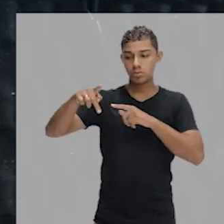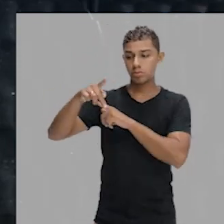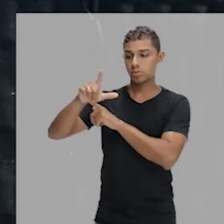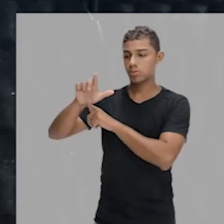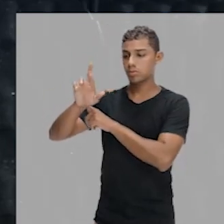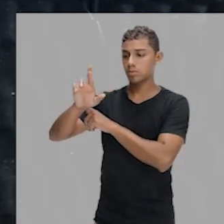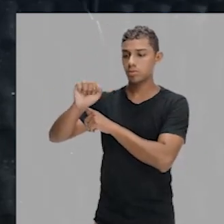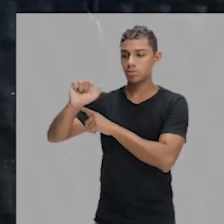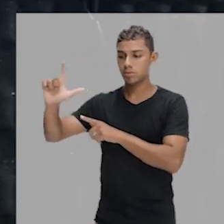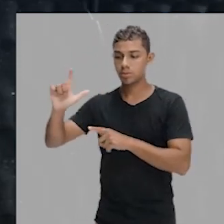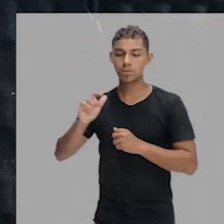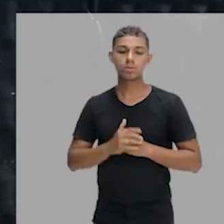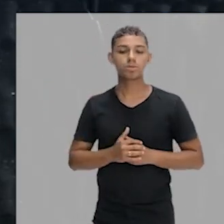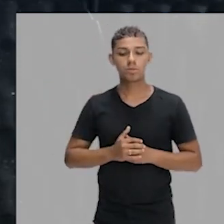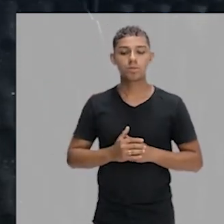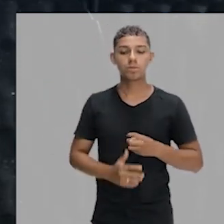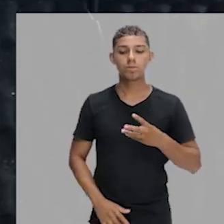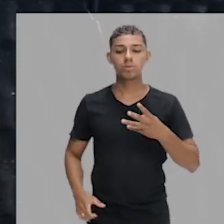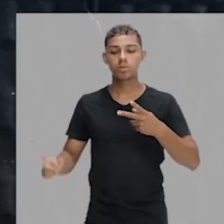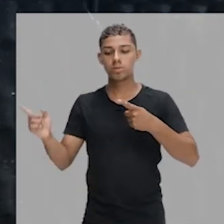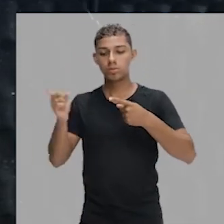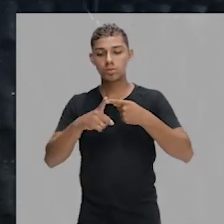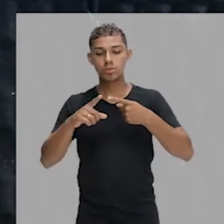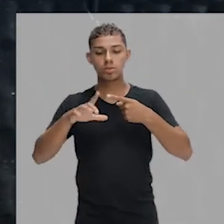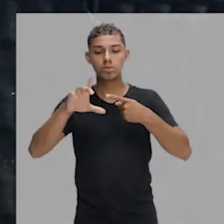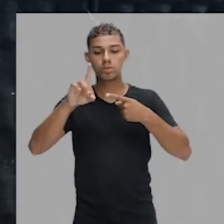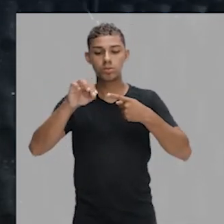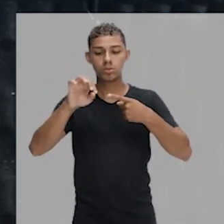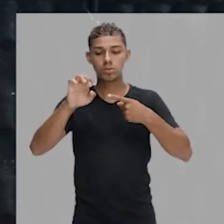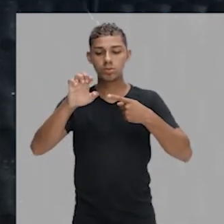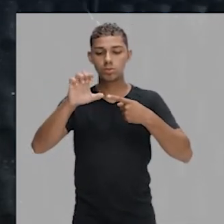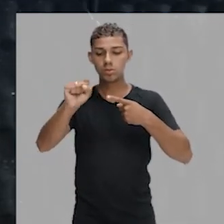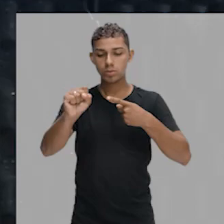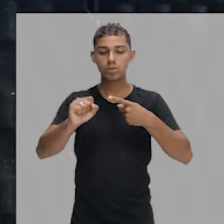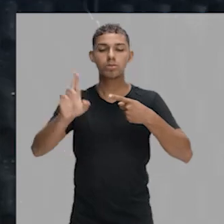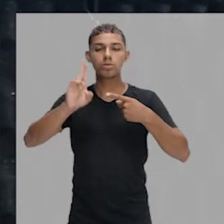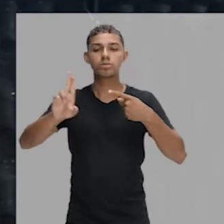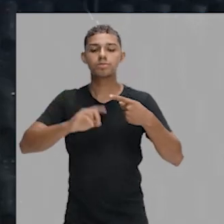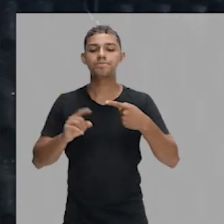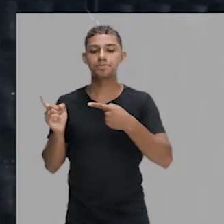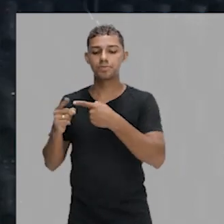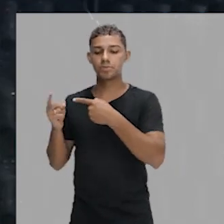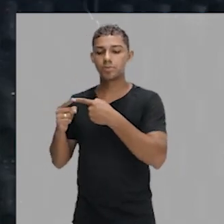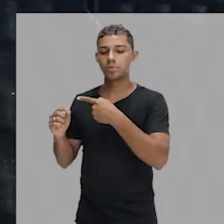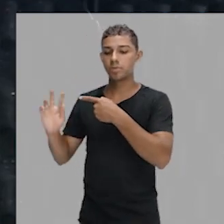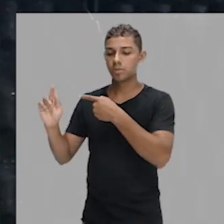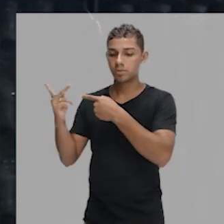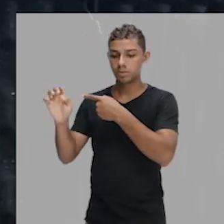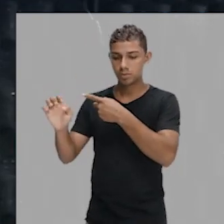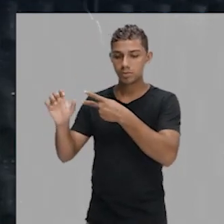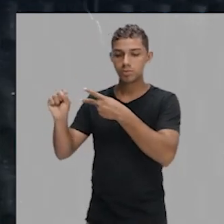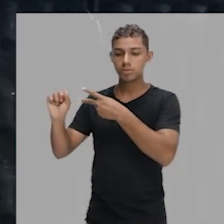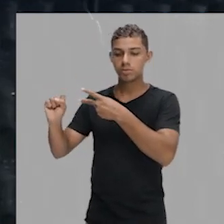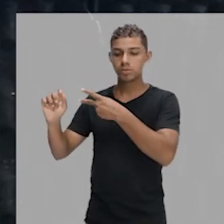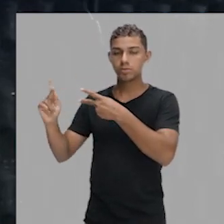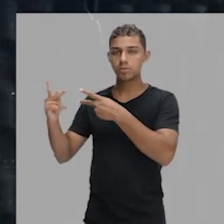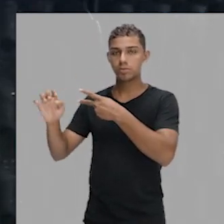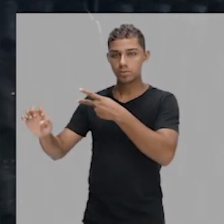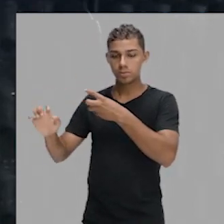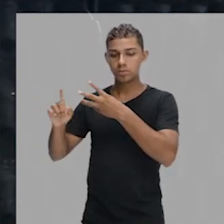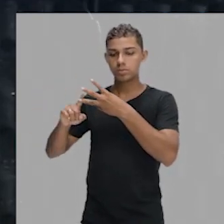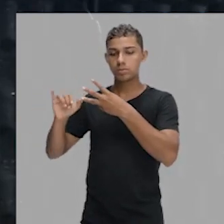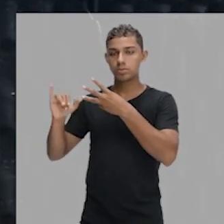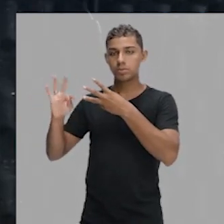elas. E o does, que é esse verbo auxiliar que tem o ES, você vai usar quando for he, she,